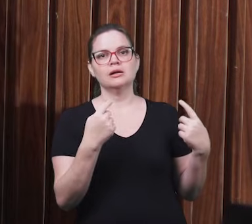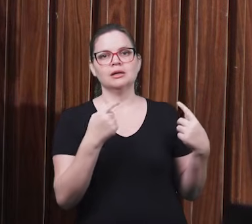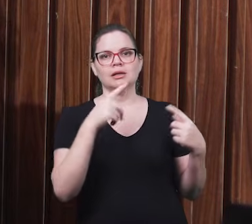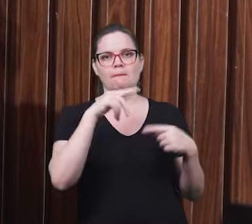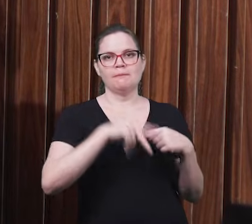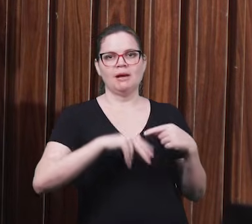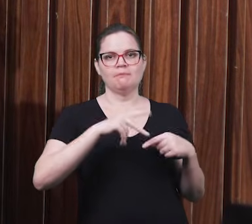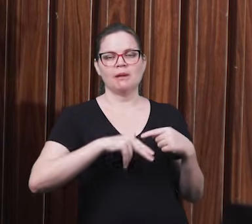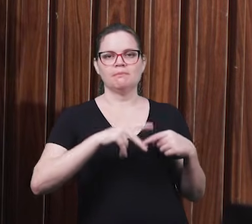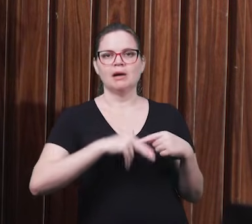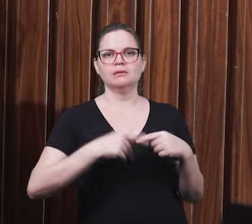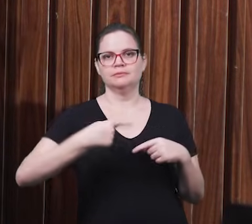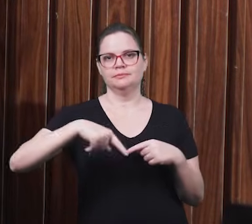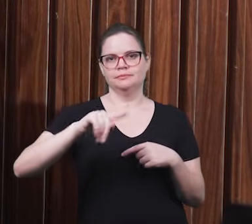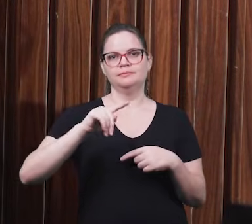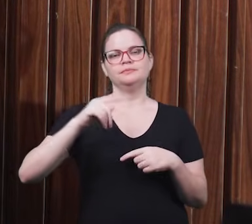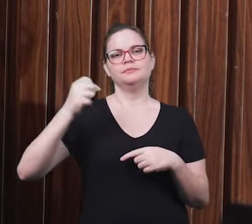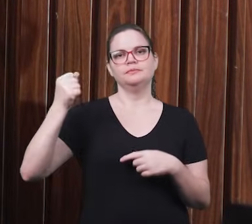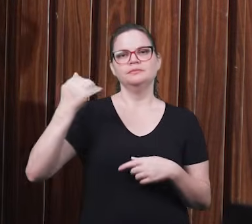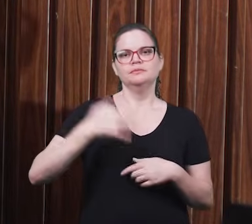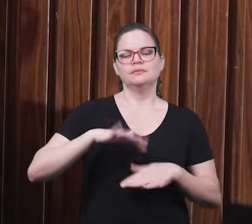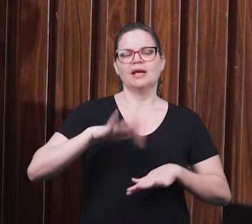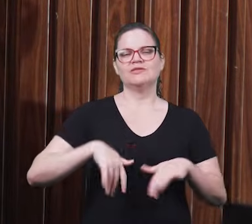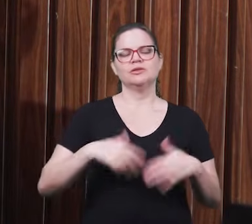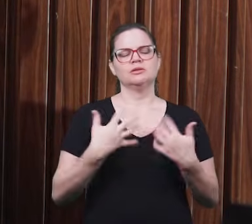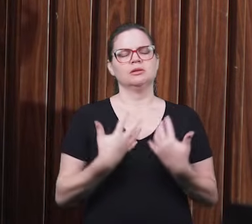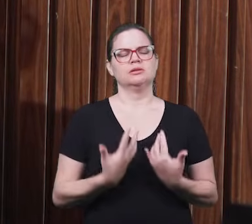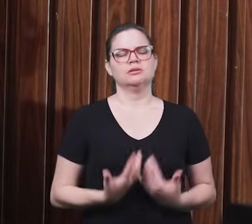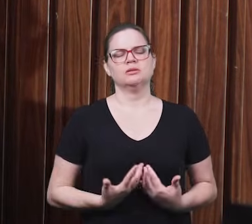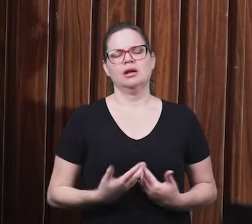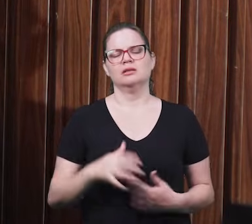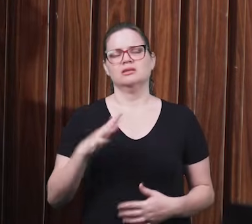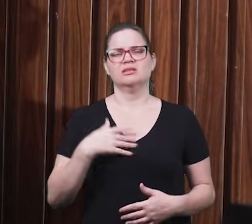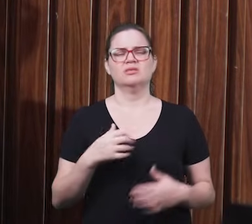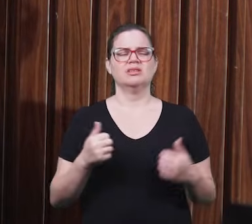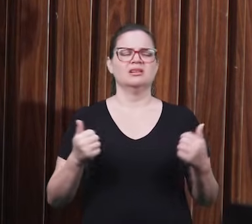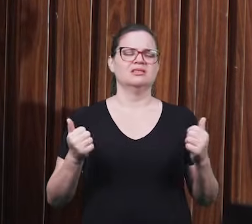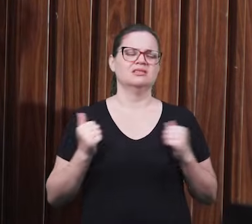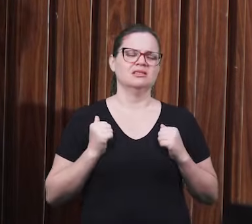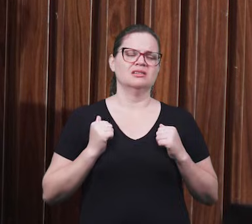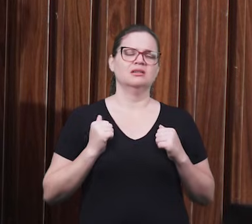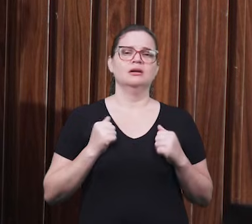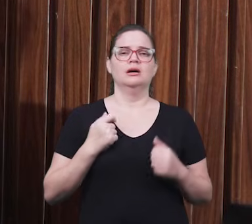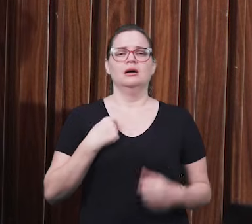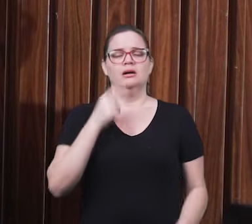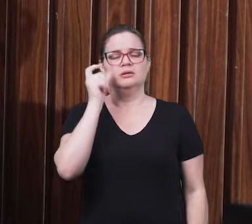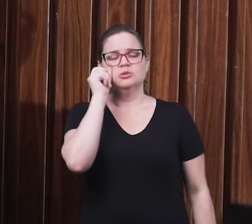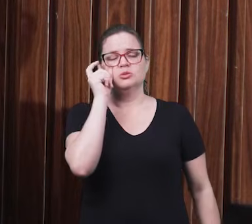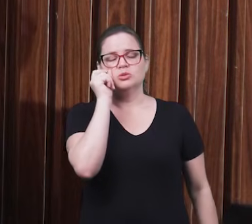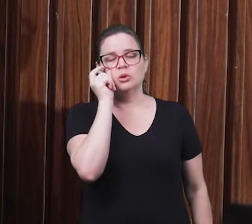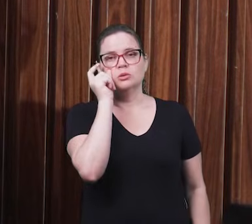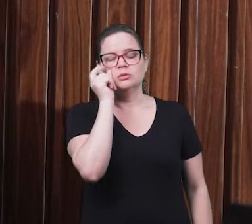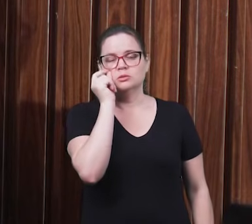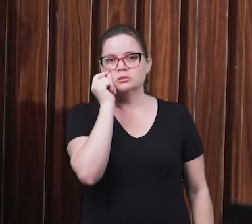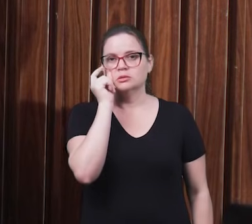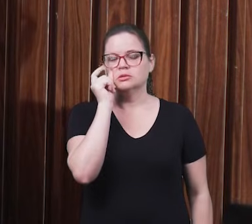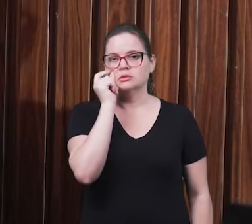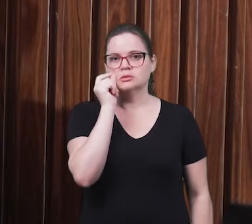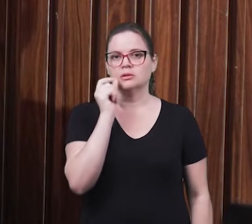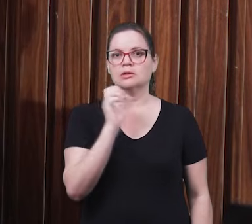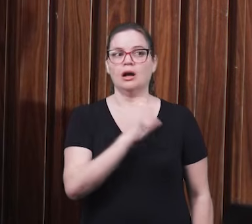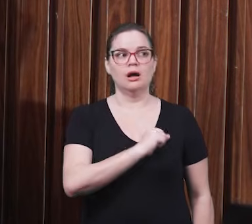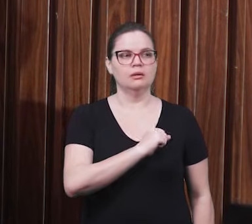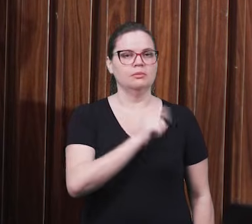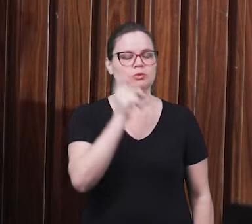subir para a madrugada, né? É o cansaço, o desânimo, às vezes o comodismo, o amor ao sono. E quanto ao amor ao